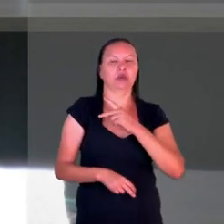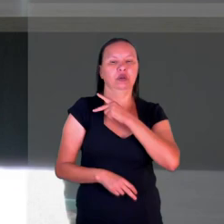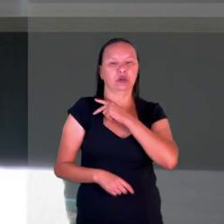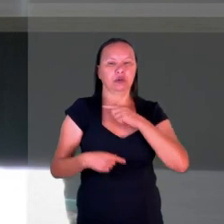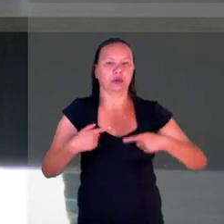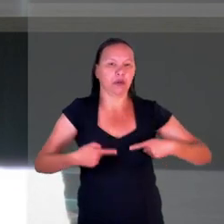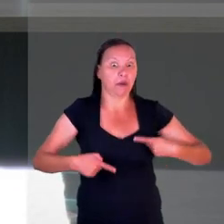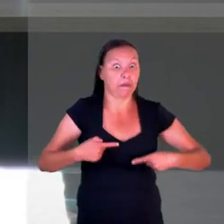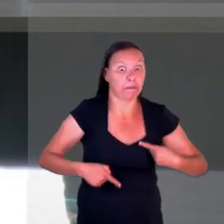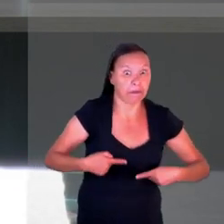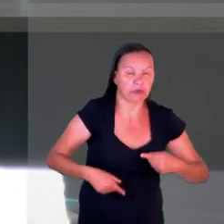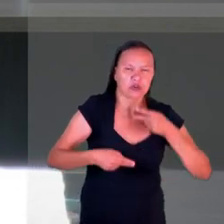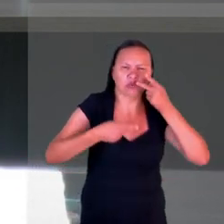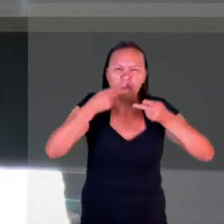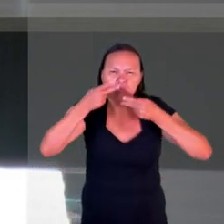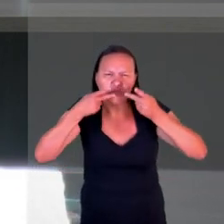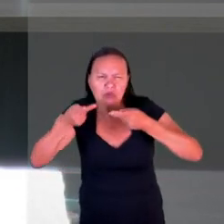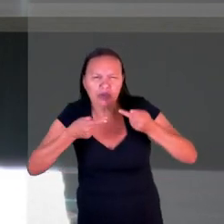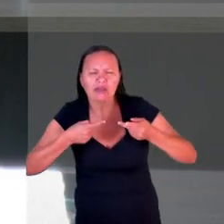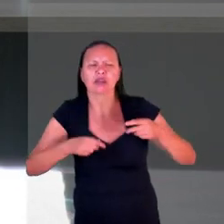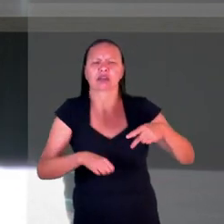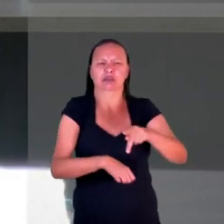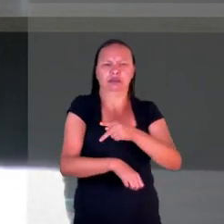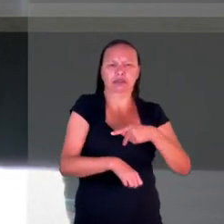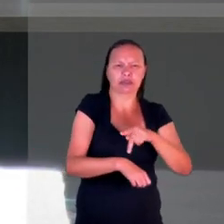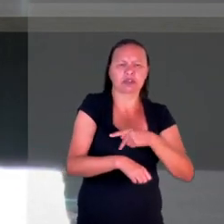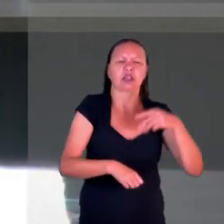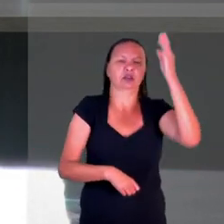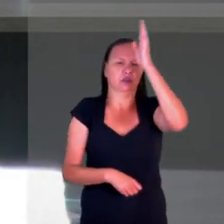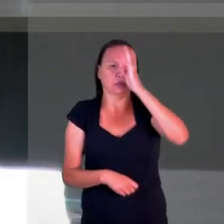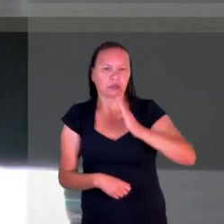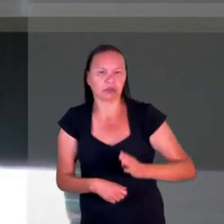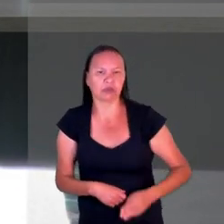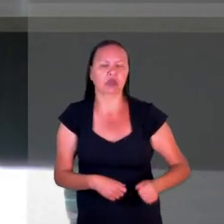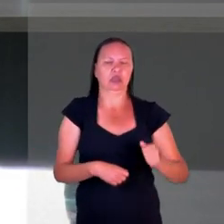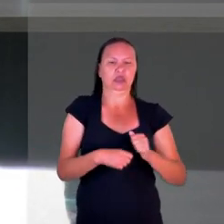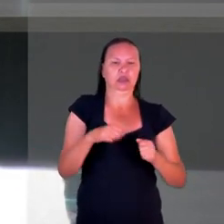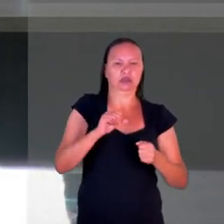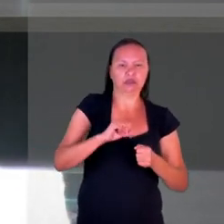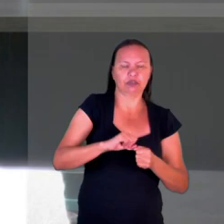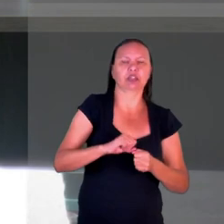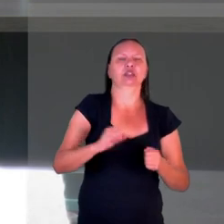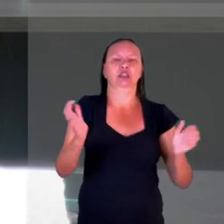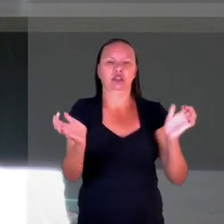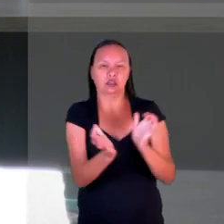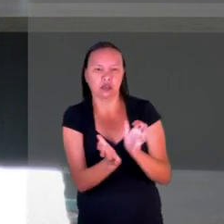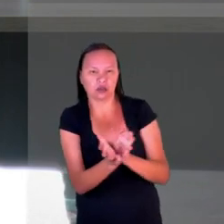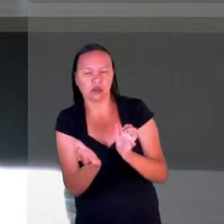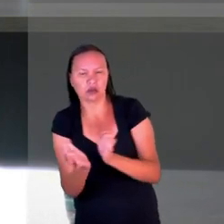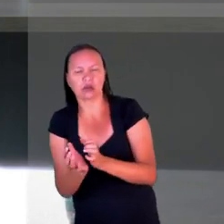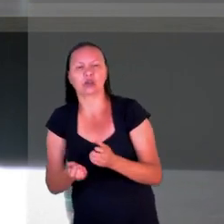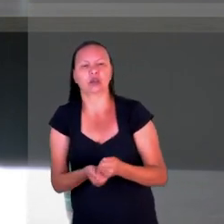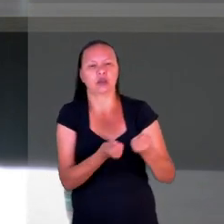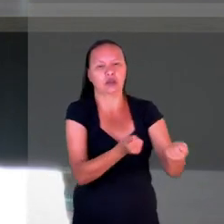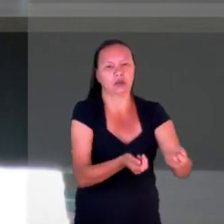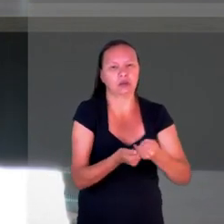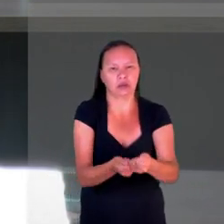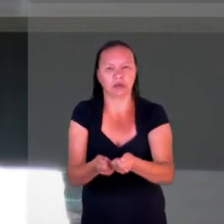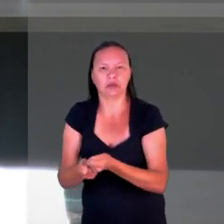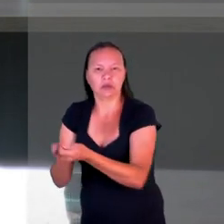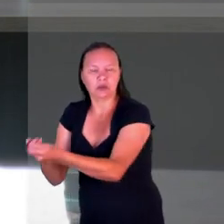porque alguns estados brasileiros estão fazendo legislações referentes à doação de alimentos